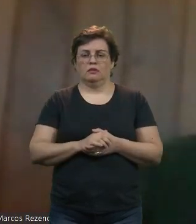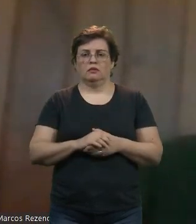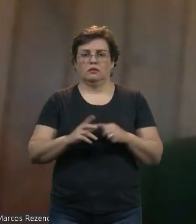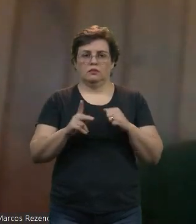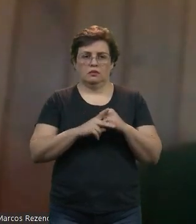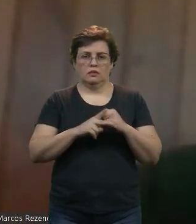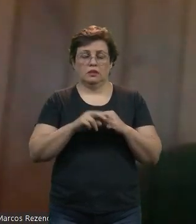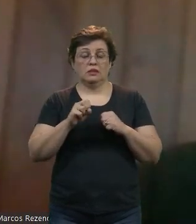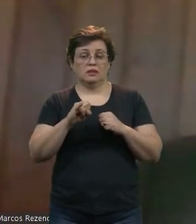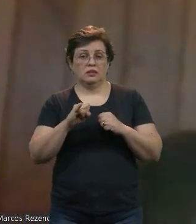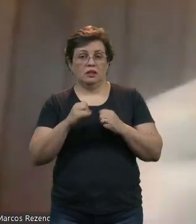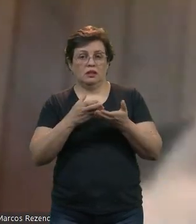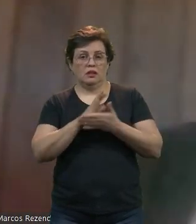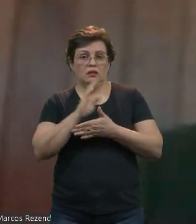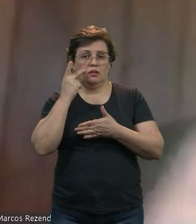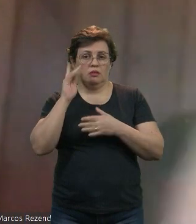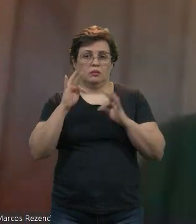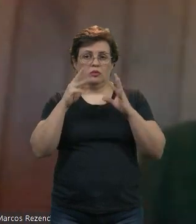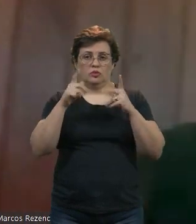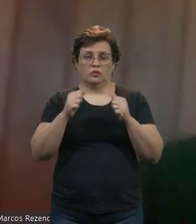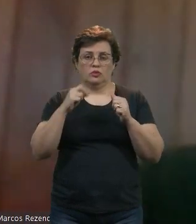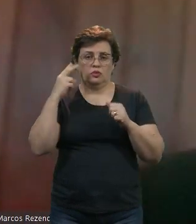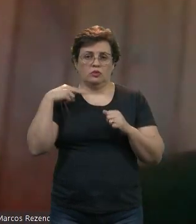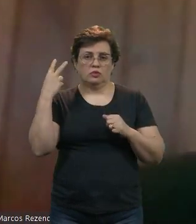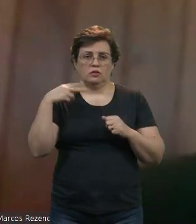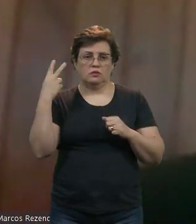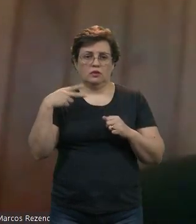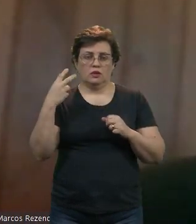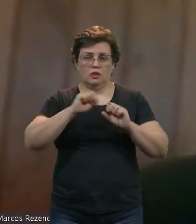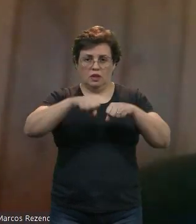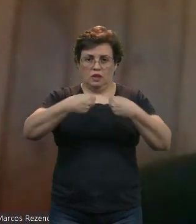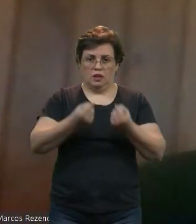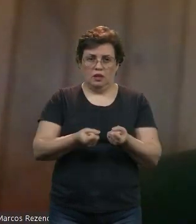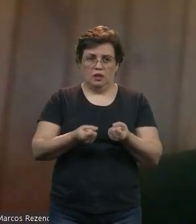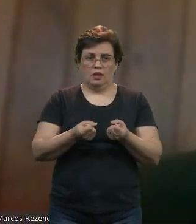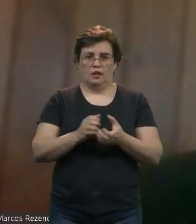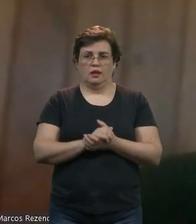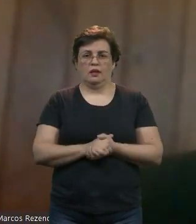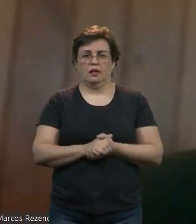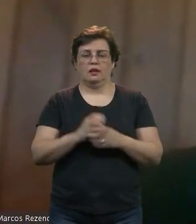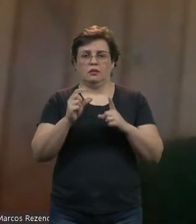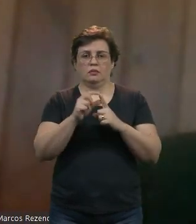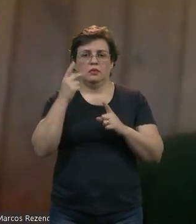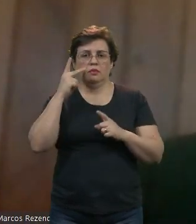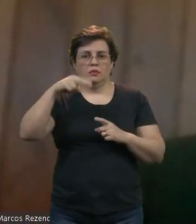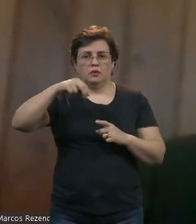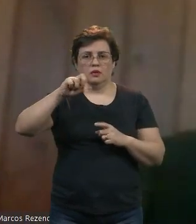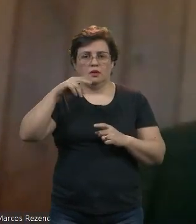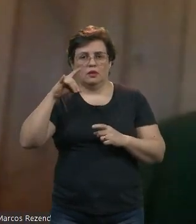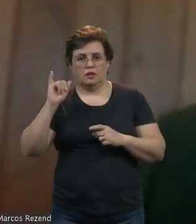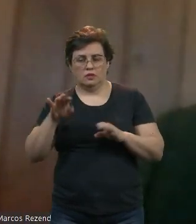vereadores, antes de colocar em votação, darei a questão de ordem ao vereador Luiz Eduardo Nardi,